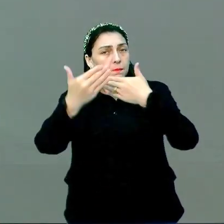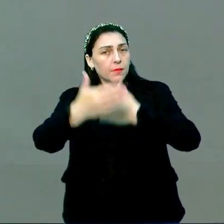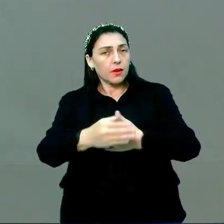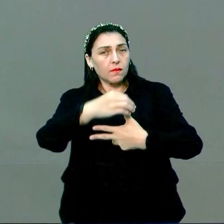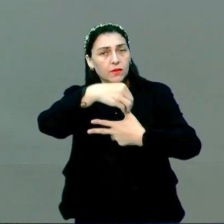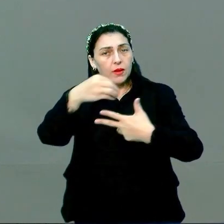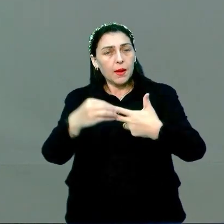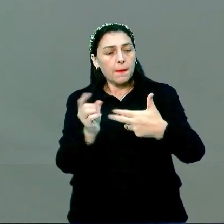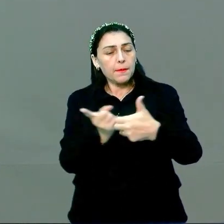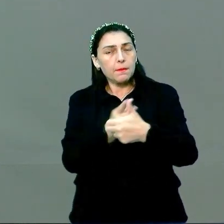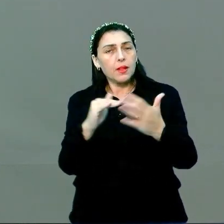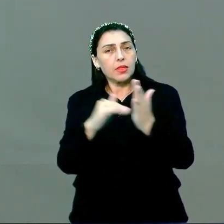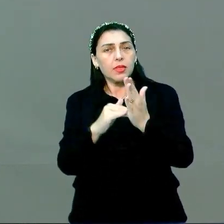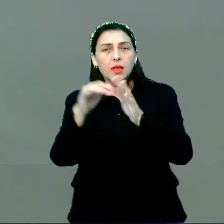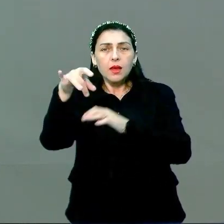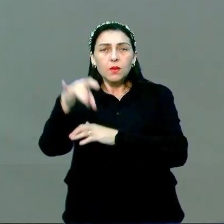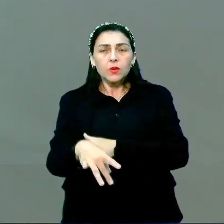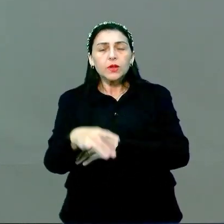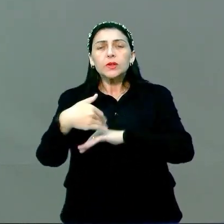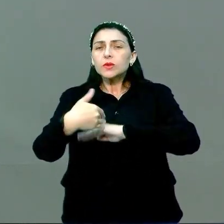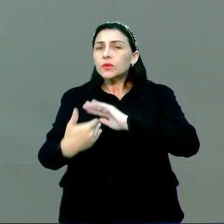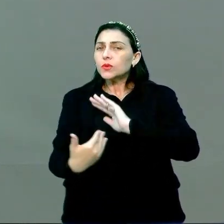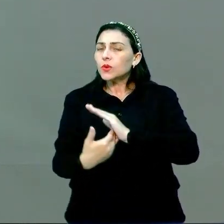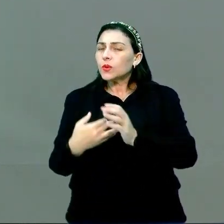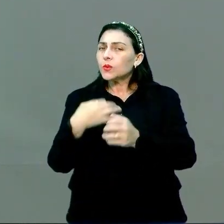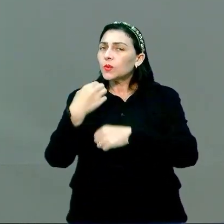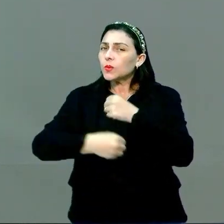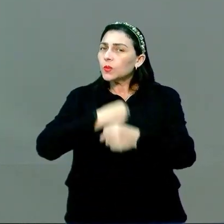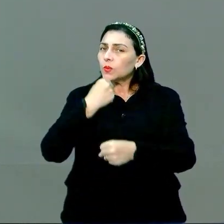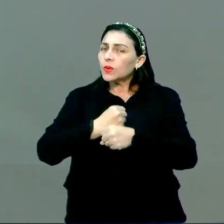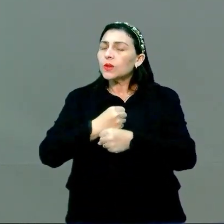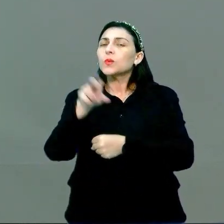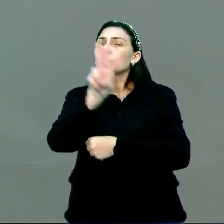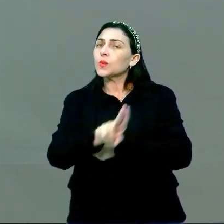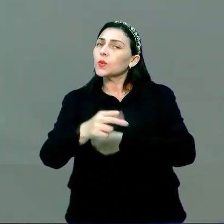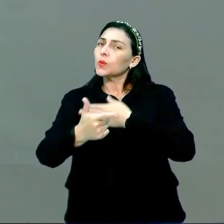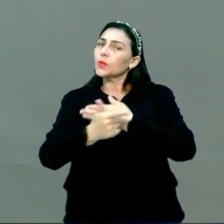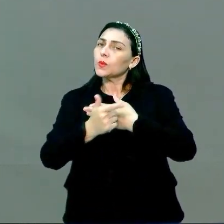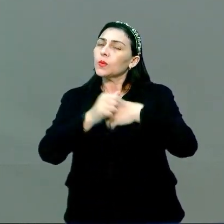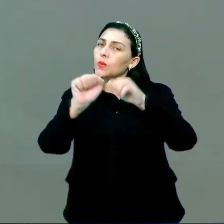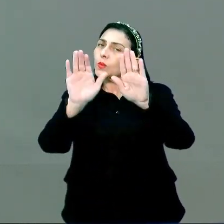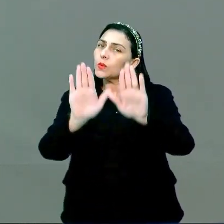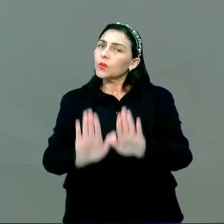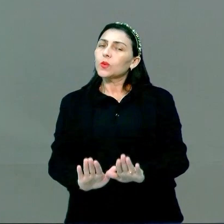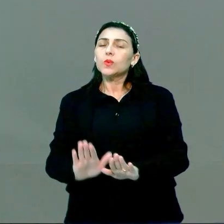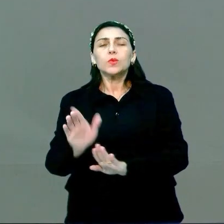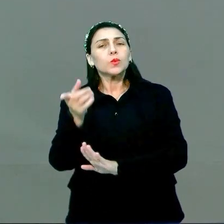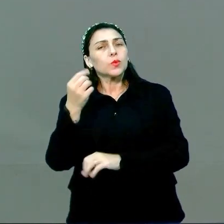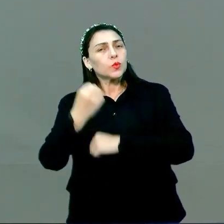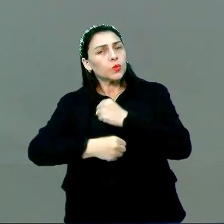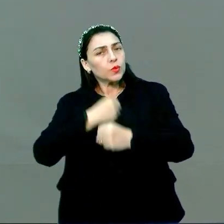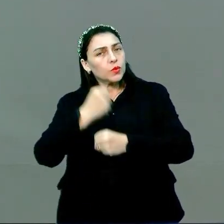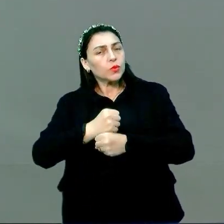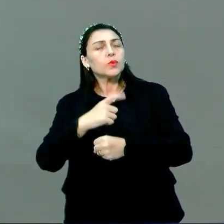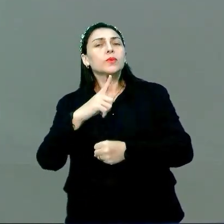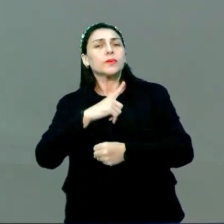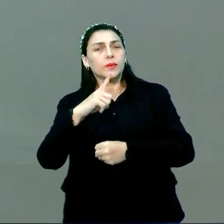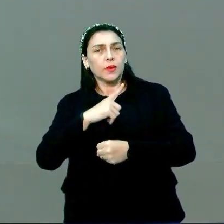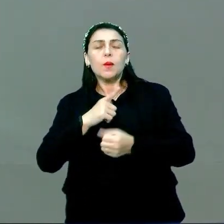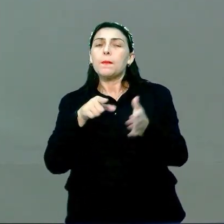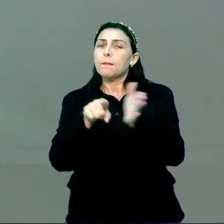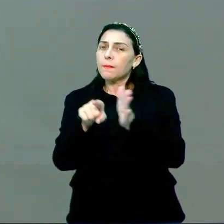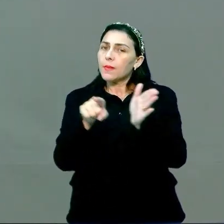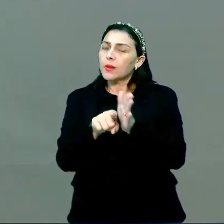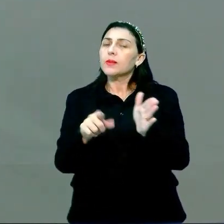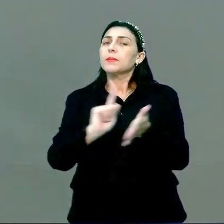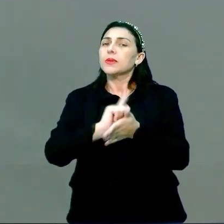desde a primeira até a última, todos os anos eles utilizam cartaz. Todos os anos nós temos uma questão voltada